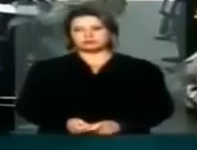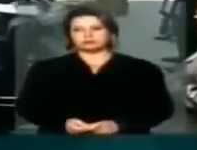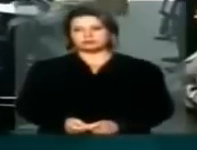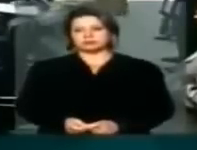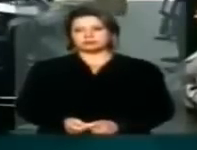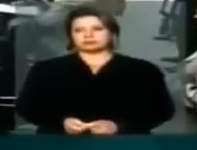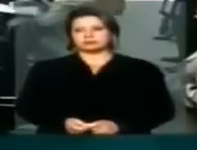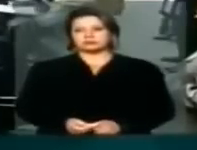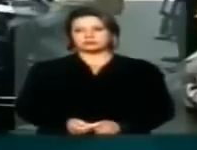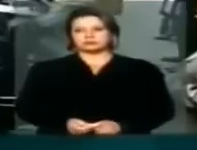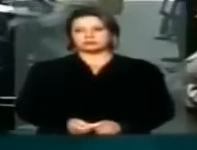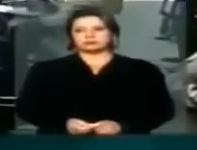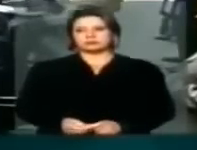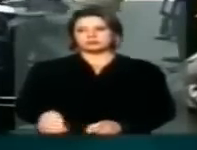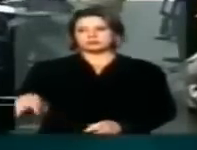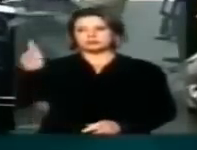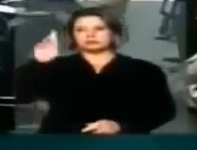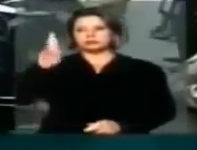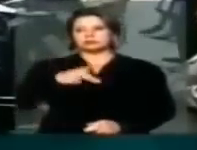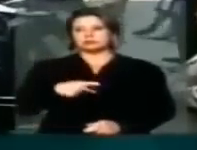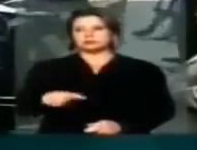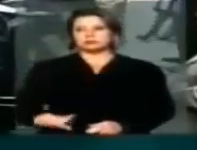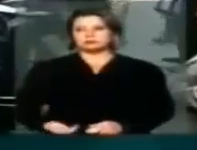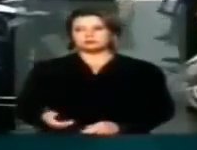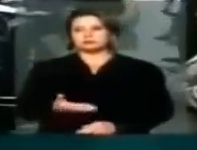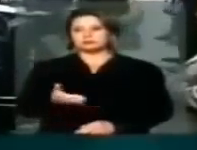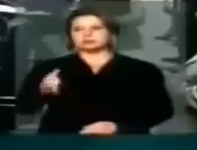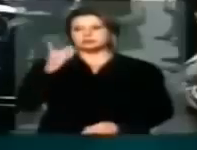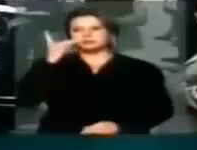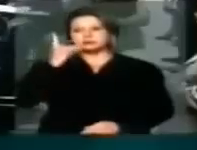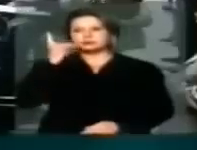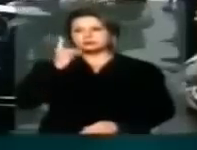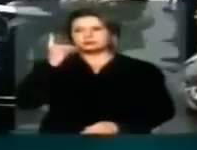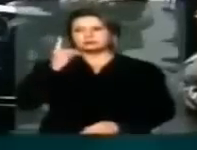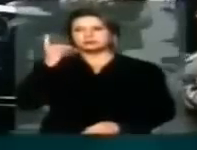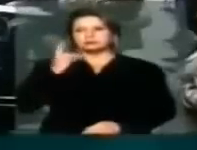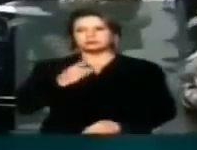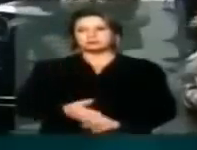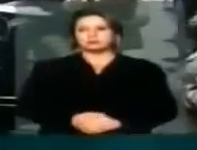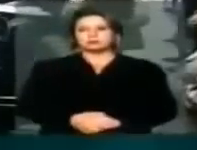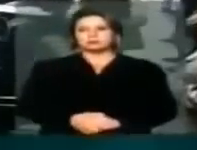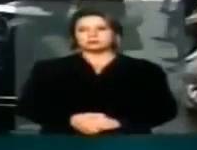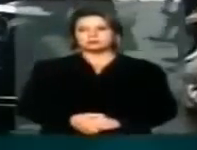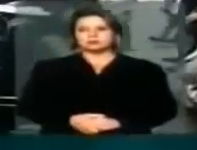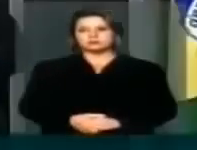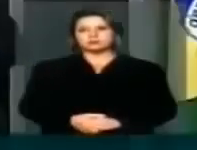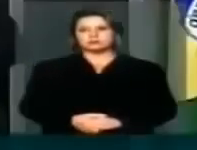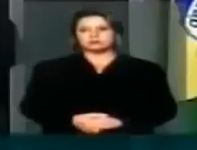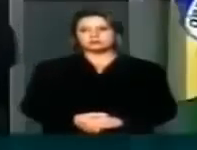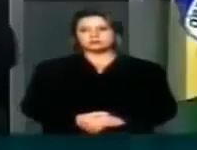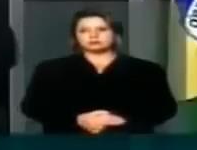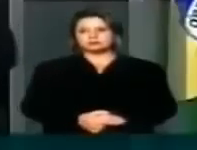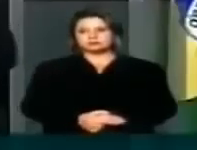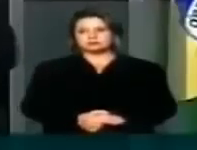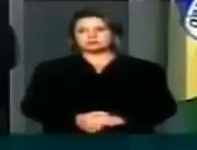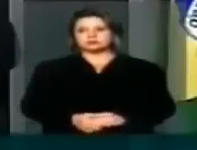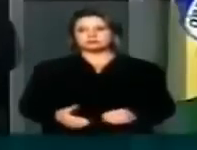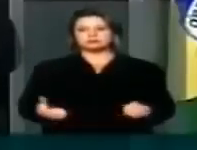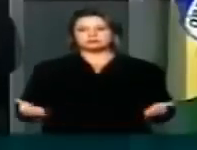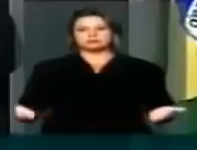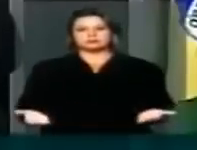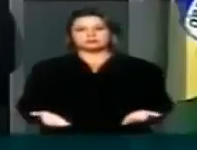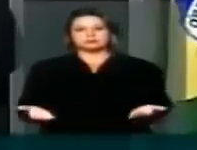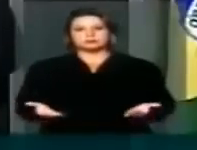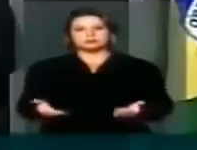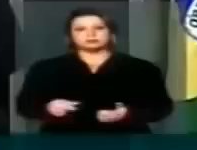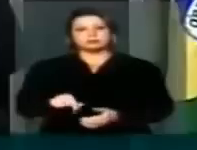Os líderes primeiro. Senhor presidente, senhores deputados, senhoras deputadas, eu quero aqui usar esse